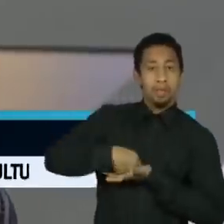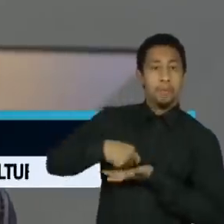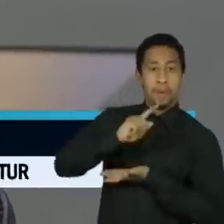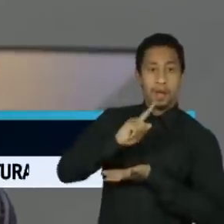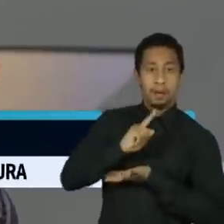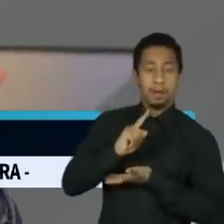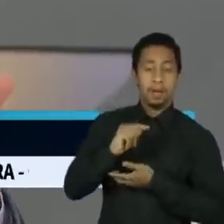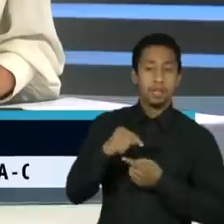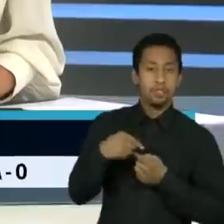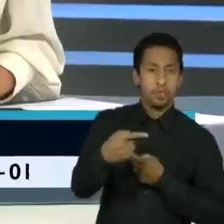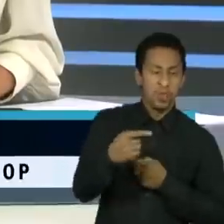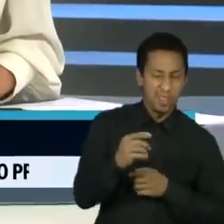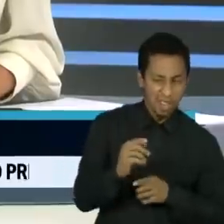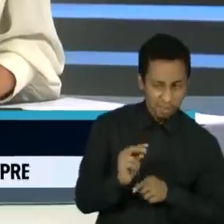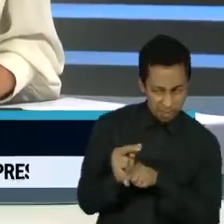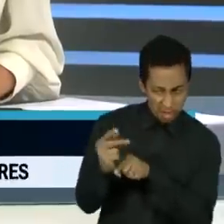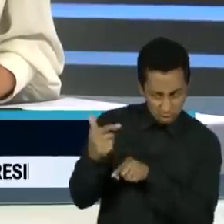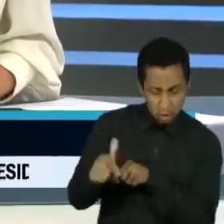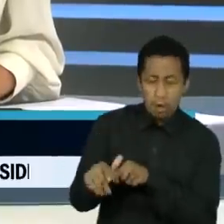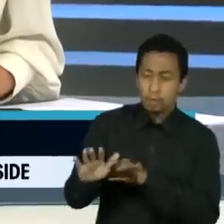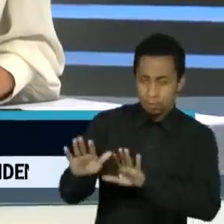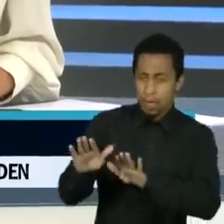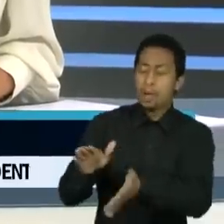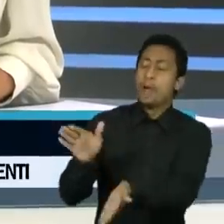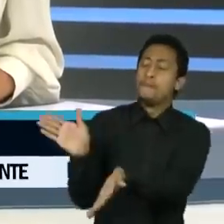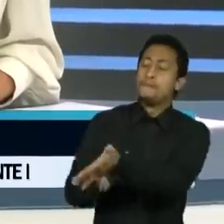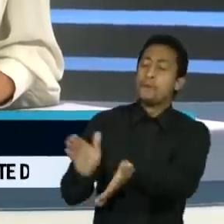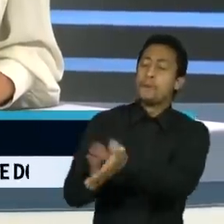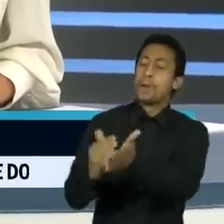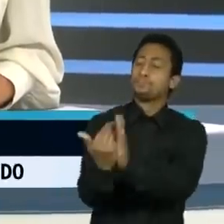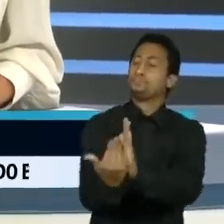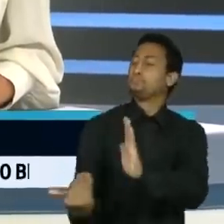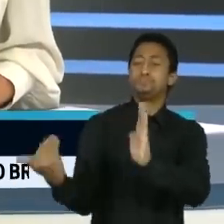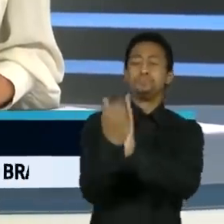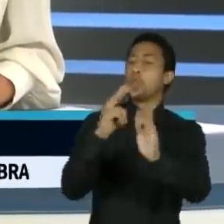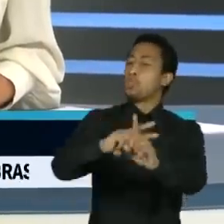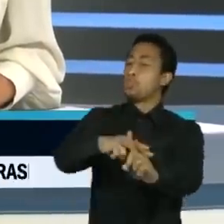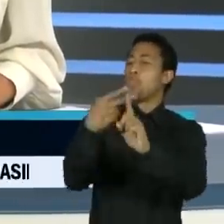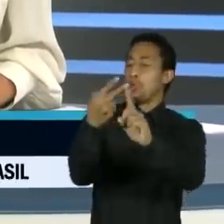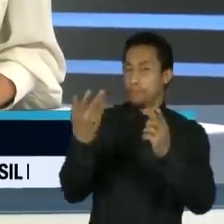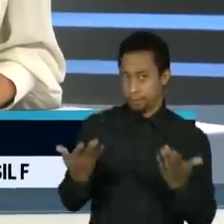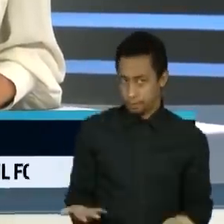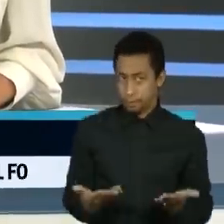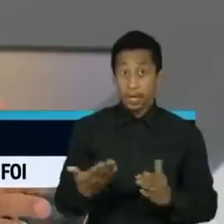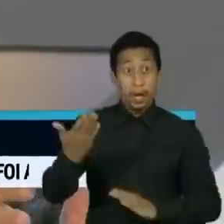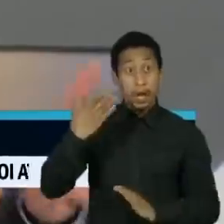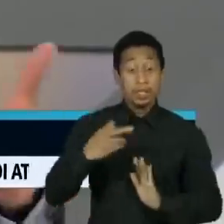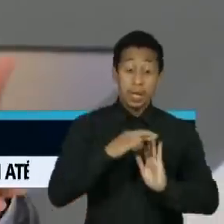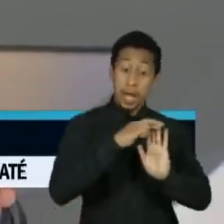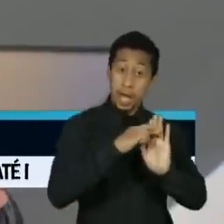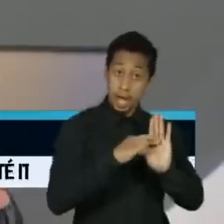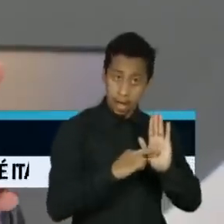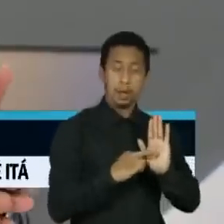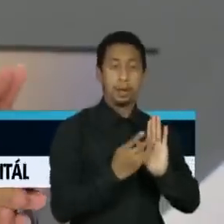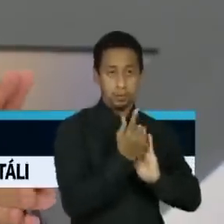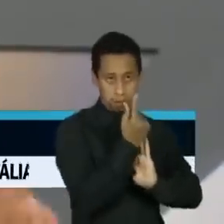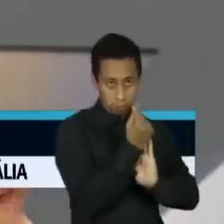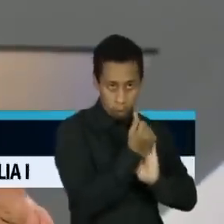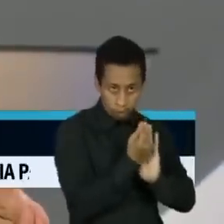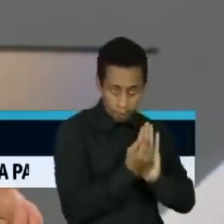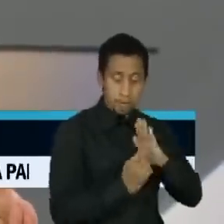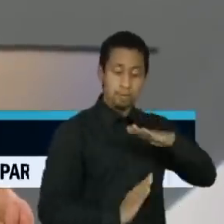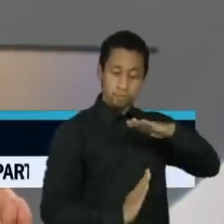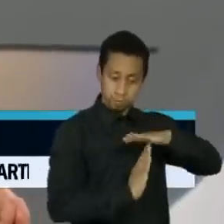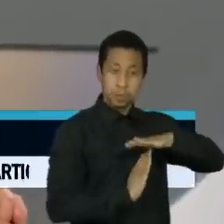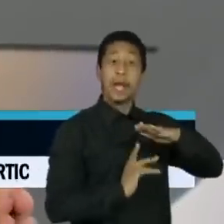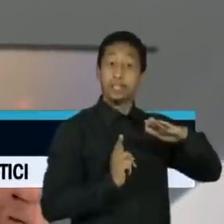você vai emprestar cobrando mais caro, né? Você tinha uma regra, que era o teto de gasto. De uma